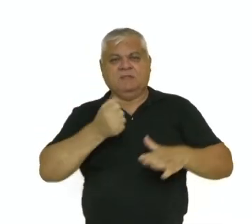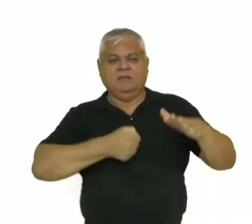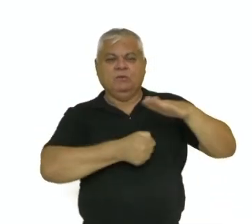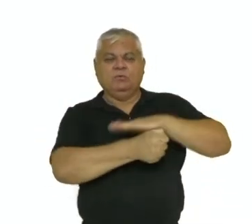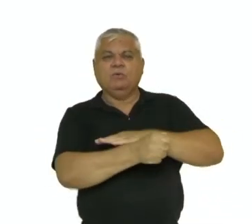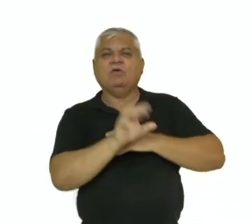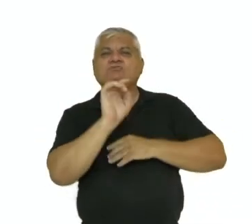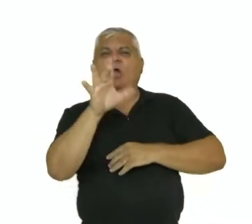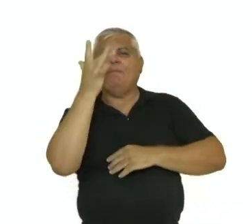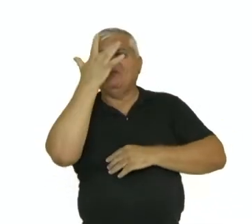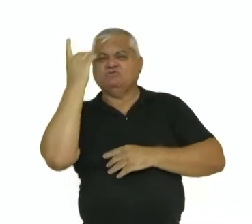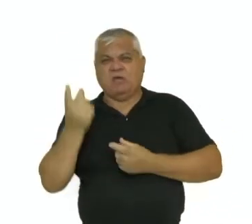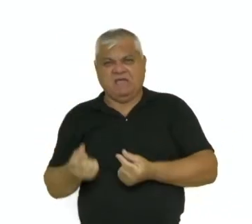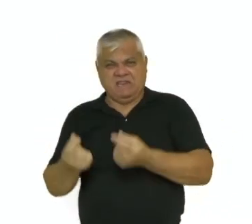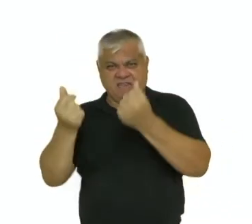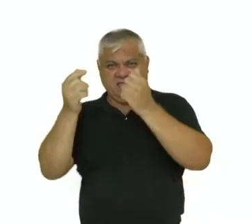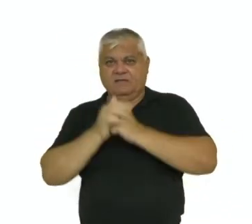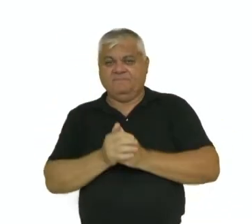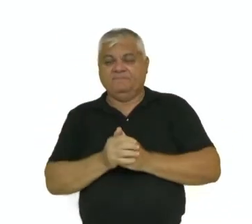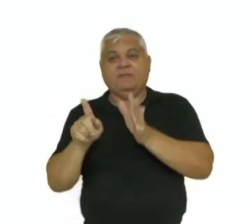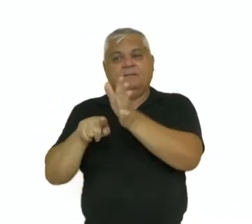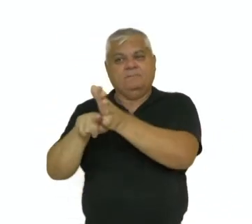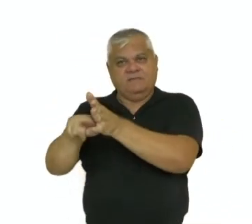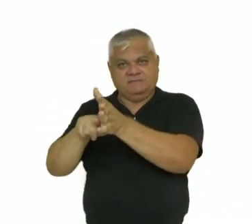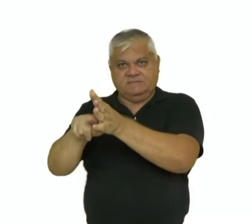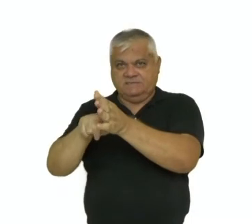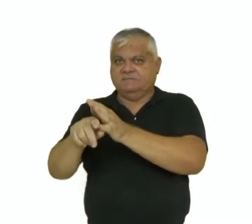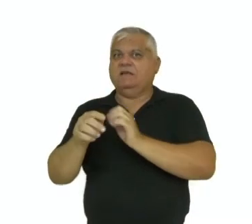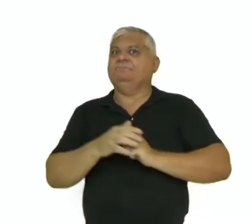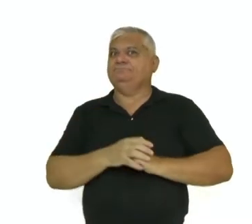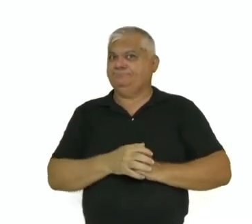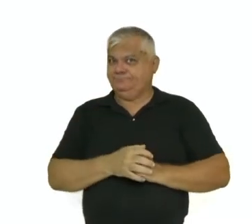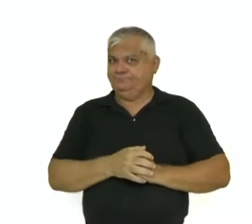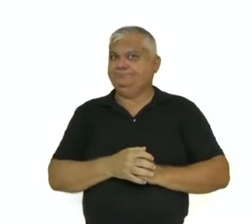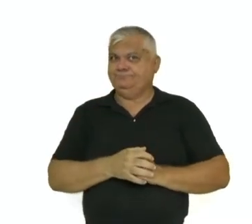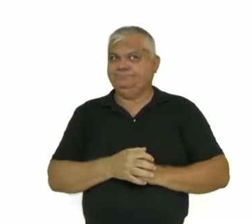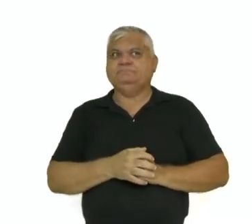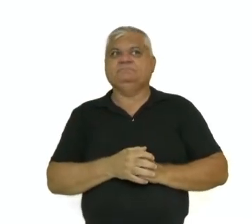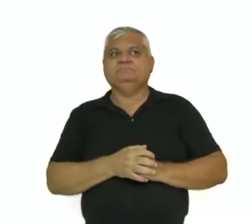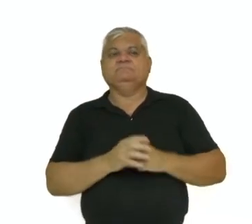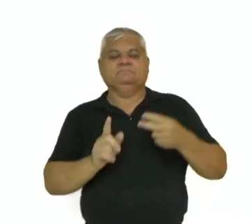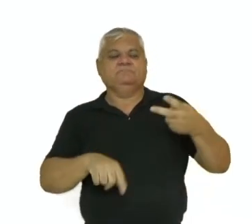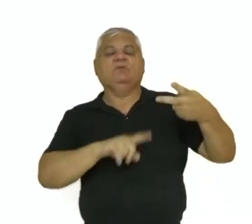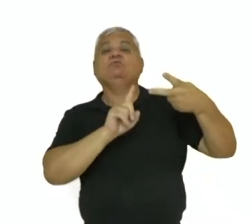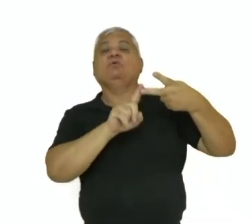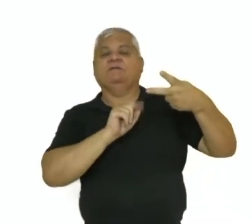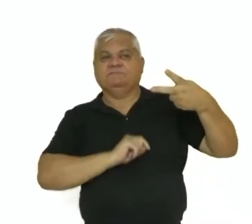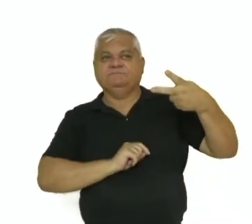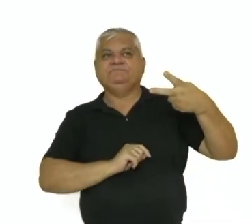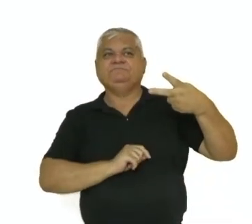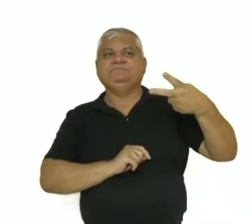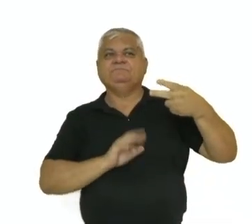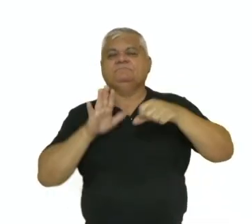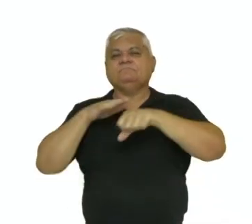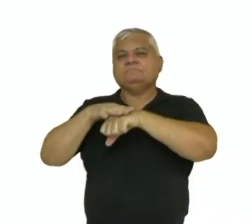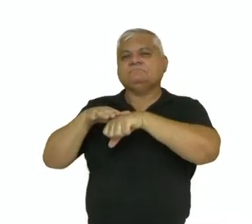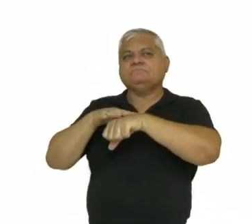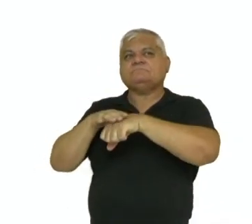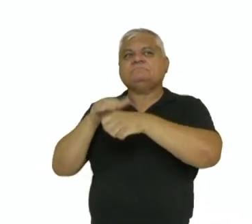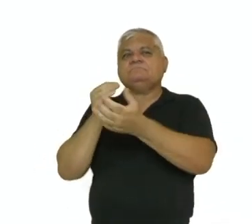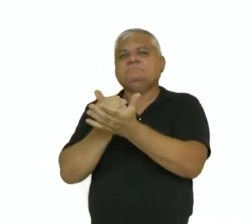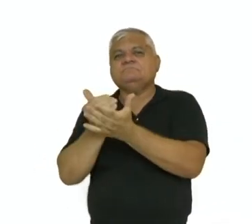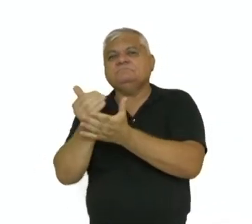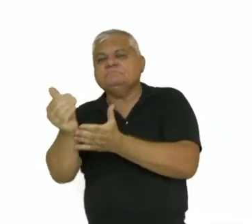da educação financeira. Na sequência, liste 2 ações com prazo para realizá-la, muito